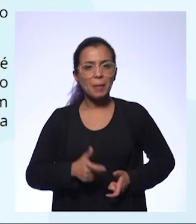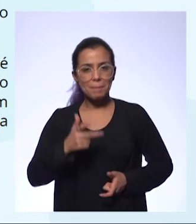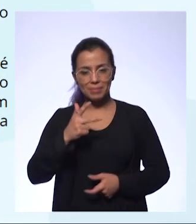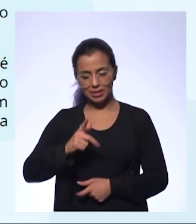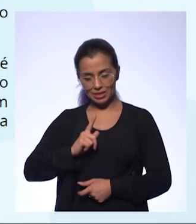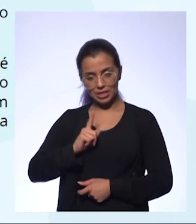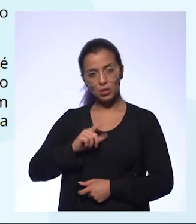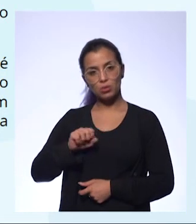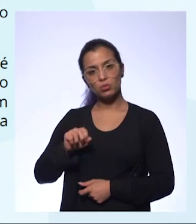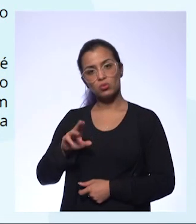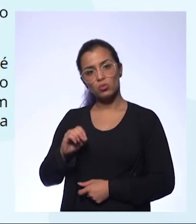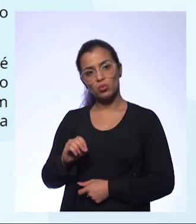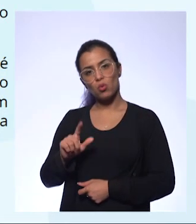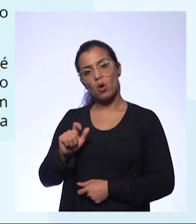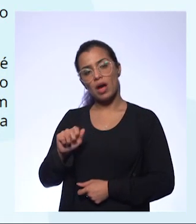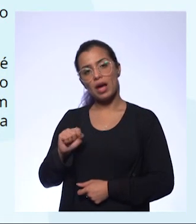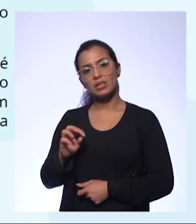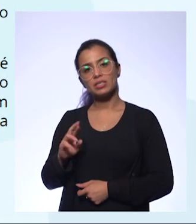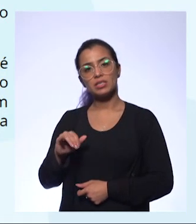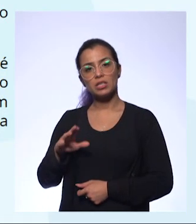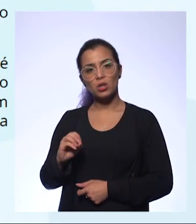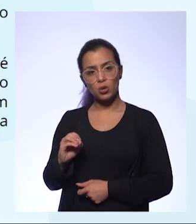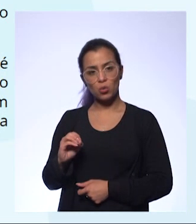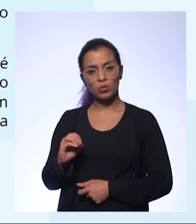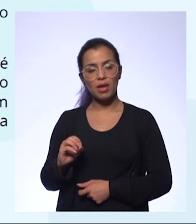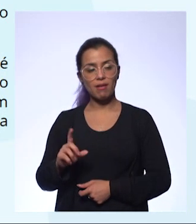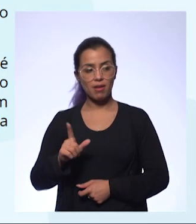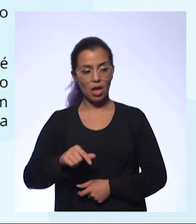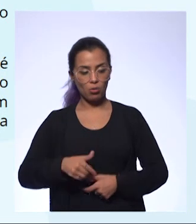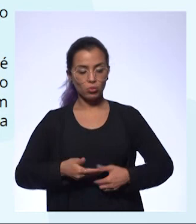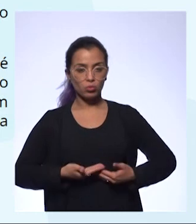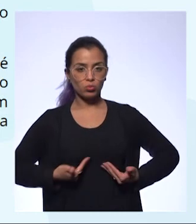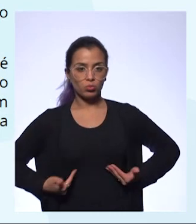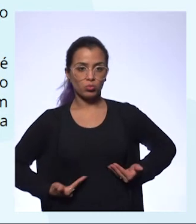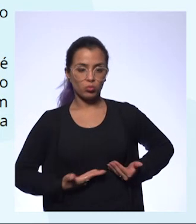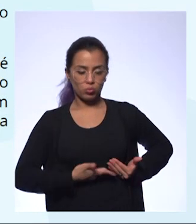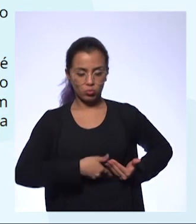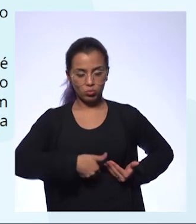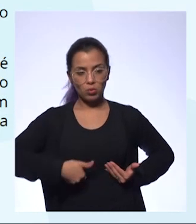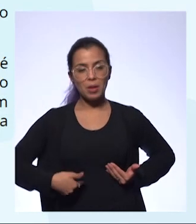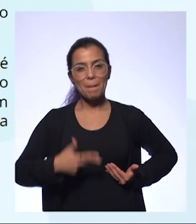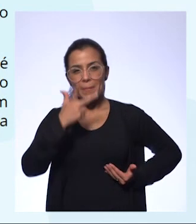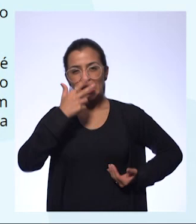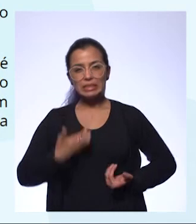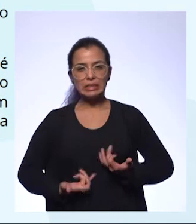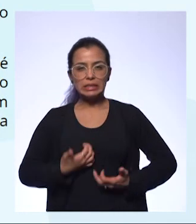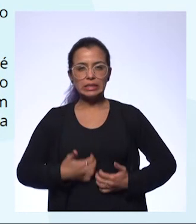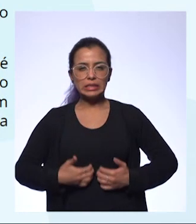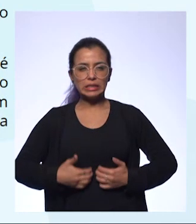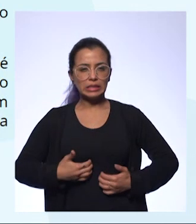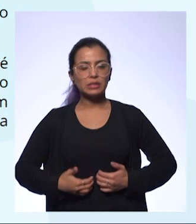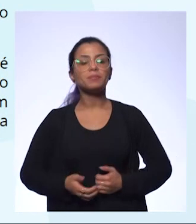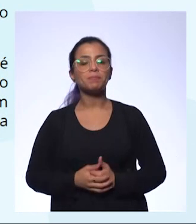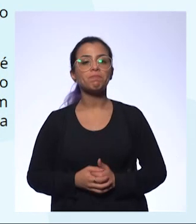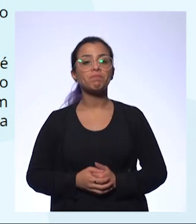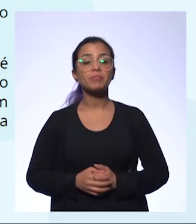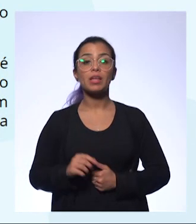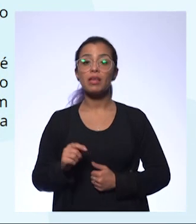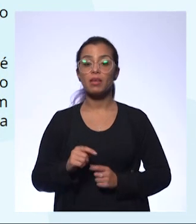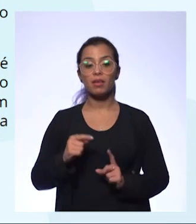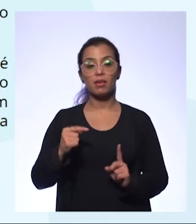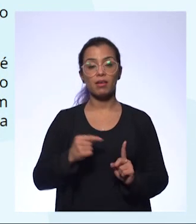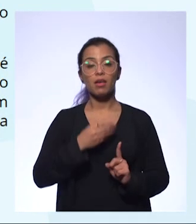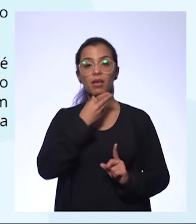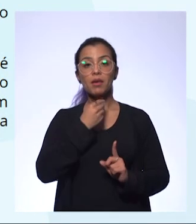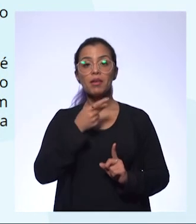gástrico, né? Que é no caminho do esôfago, é onde tem aquela sensação da queimação, né? E ele fala também